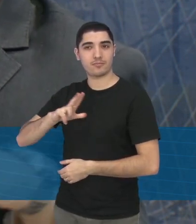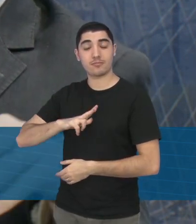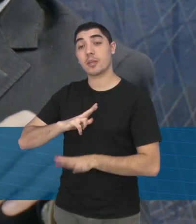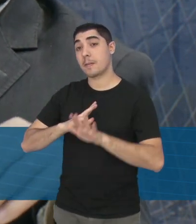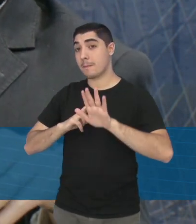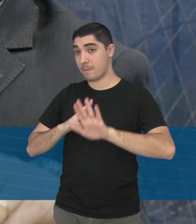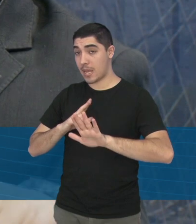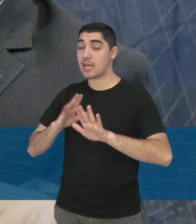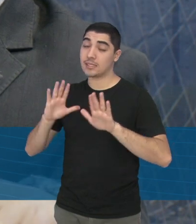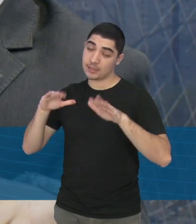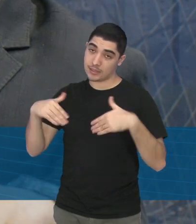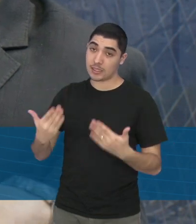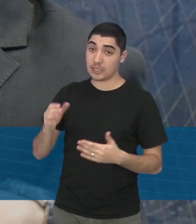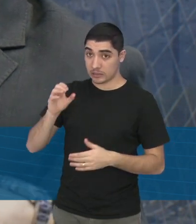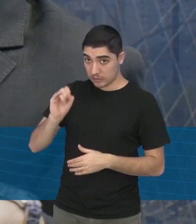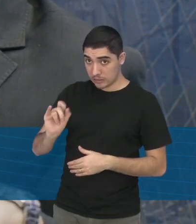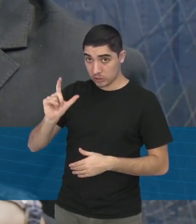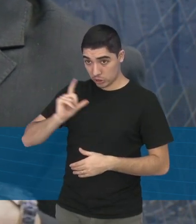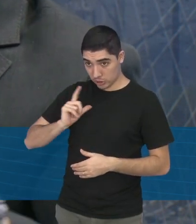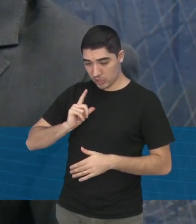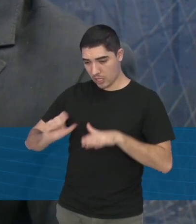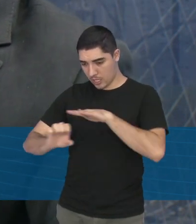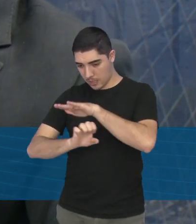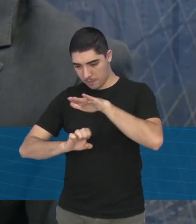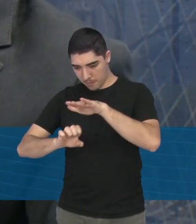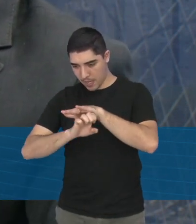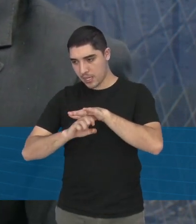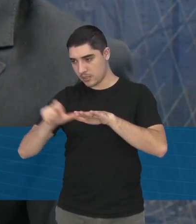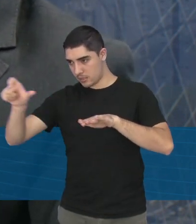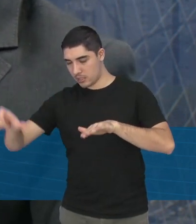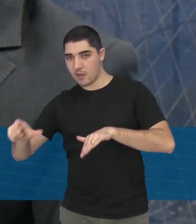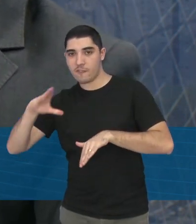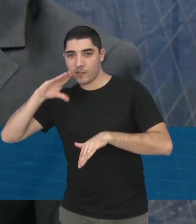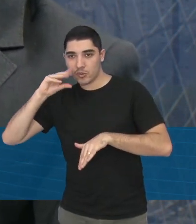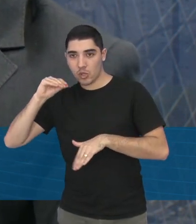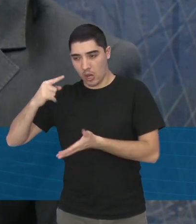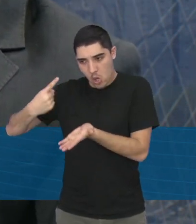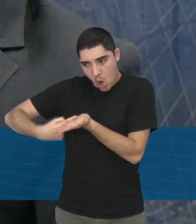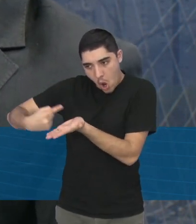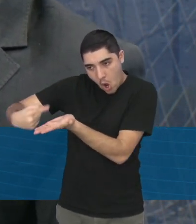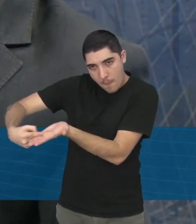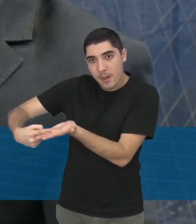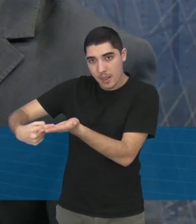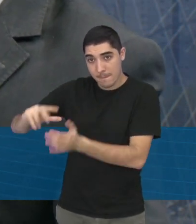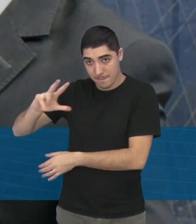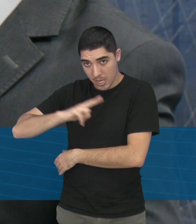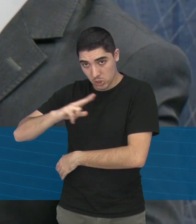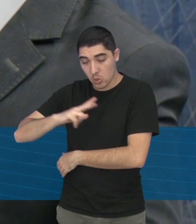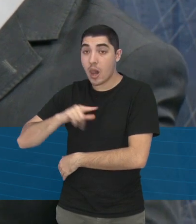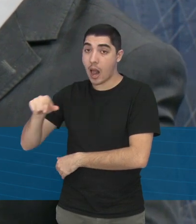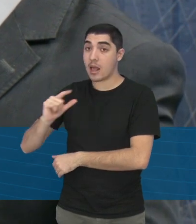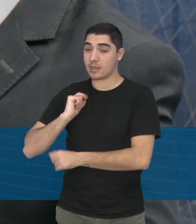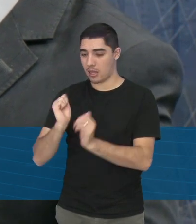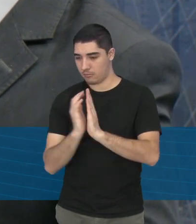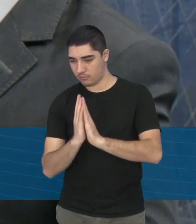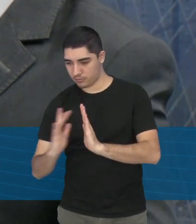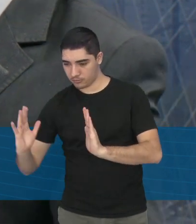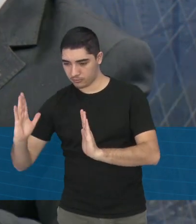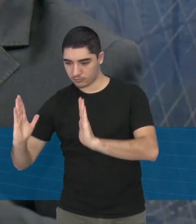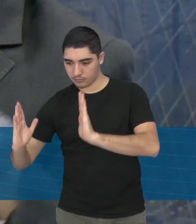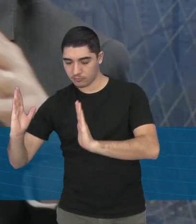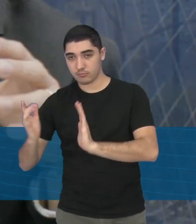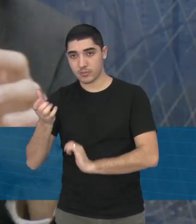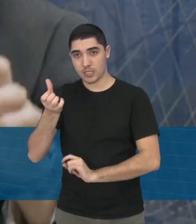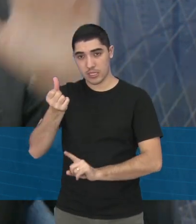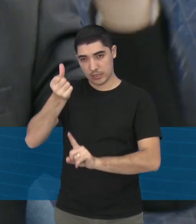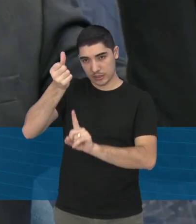entanto, havendo esse acordo individual, documento escrito, o prazo para compensação é de 6 meses. Tá? De